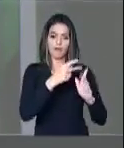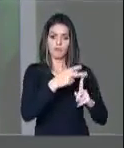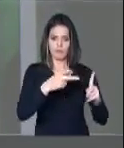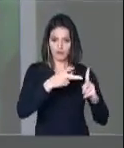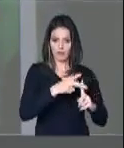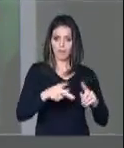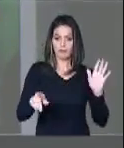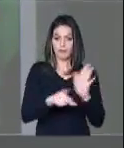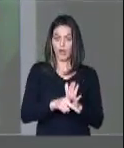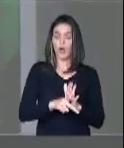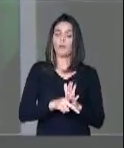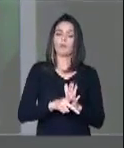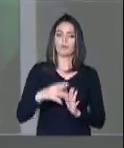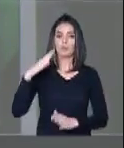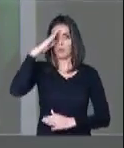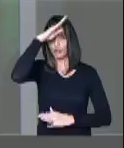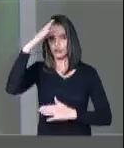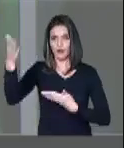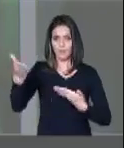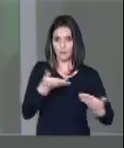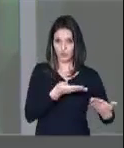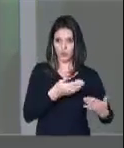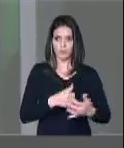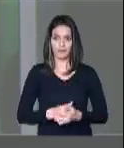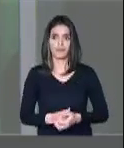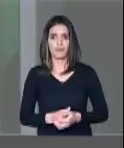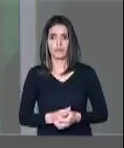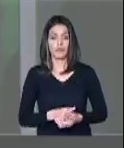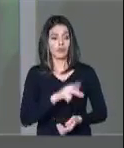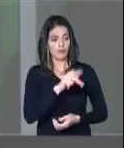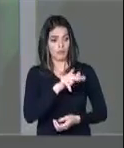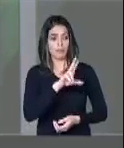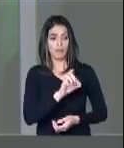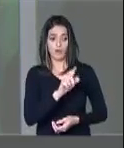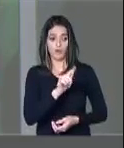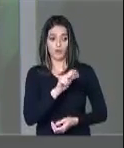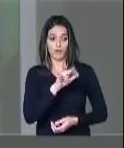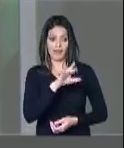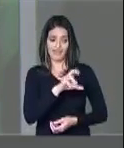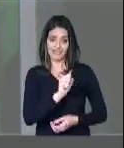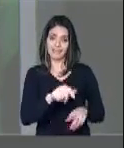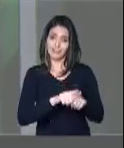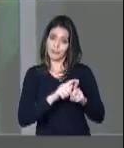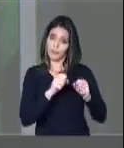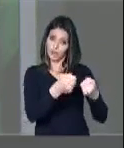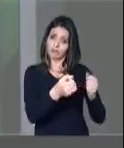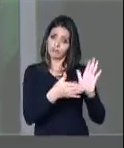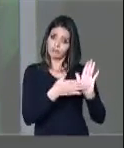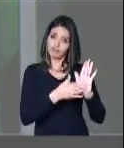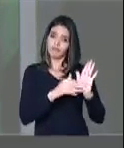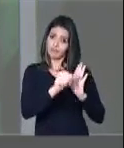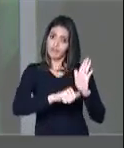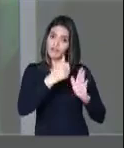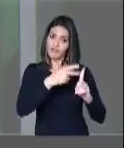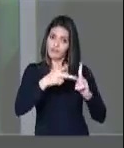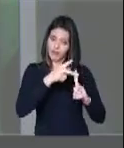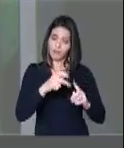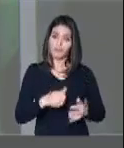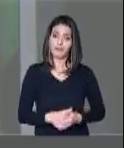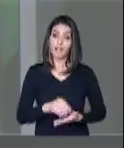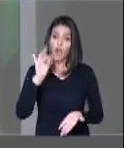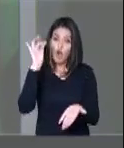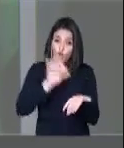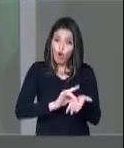do impacto de R$1 trilhão. É isso que a gente está falando aqui agora. A reforma da Previdência, que